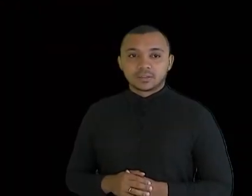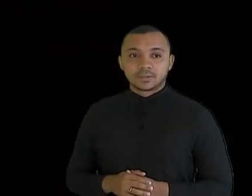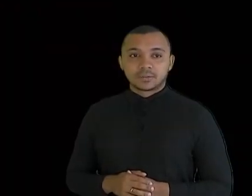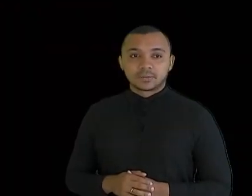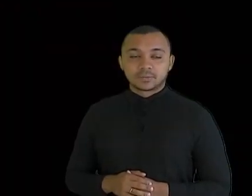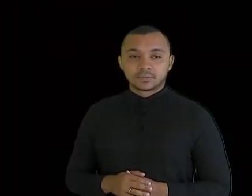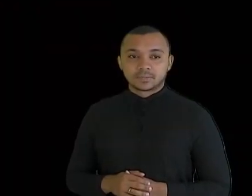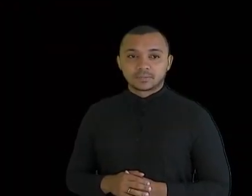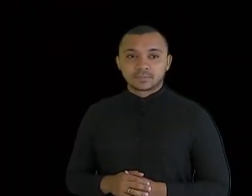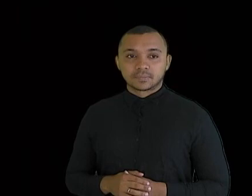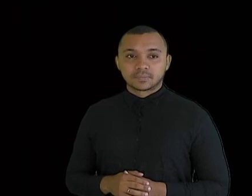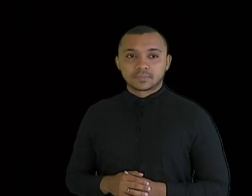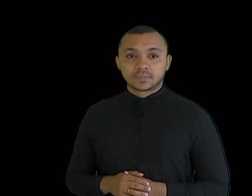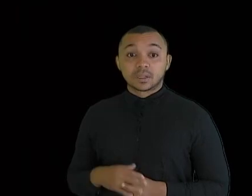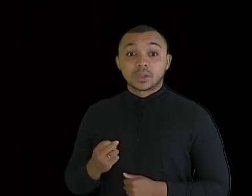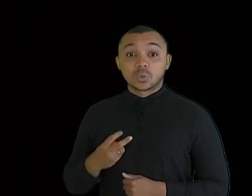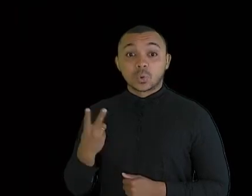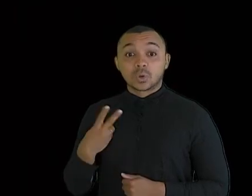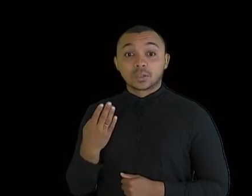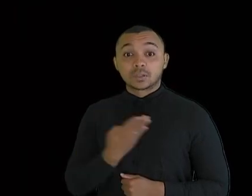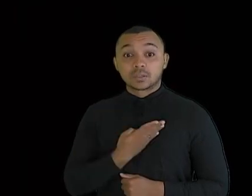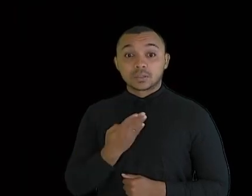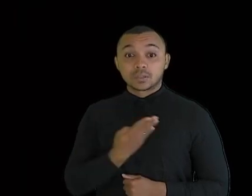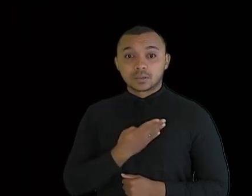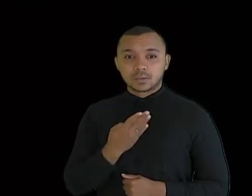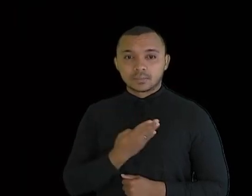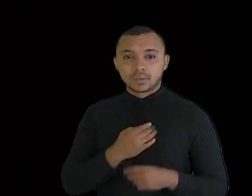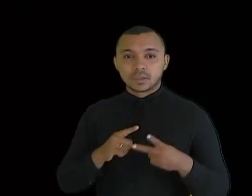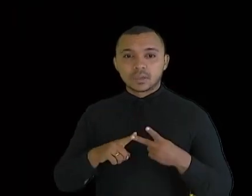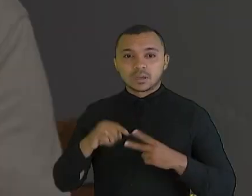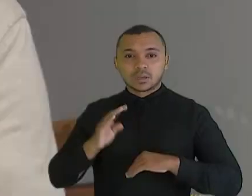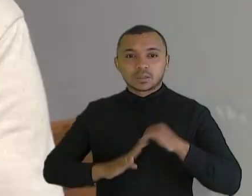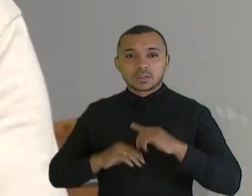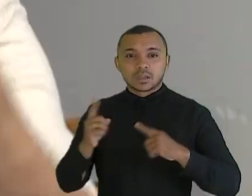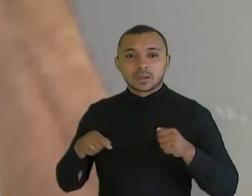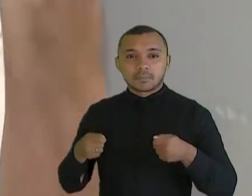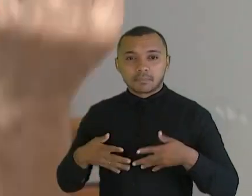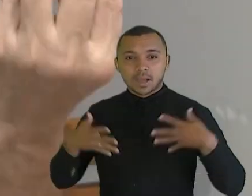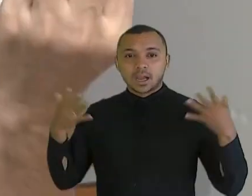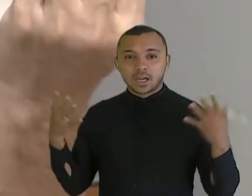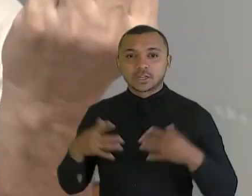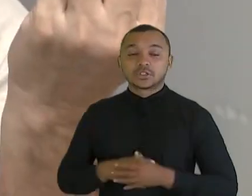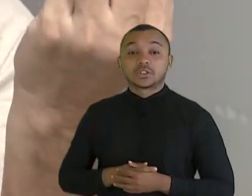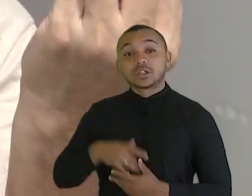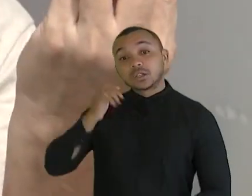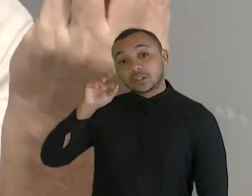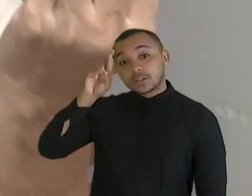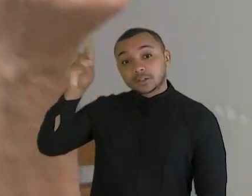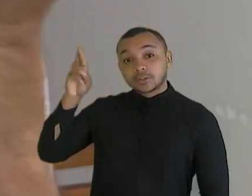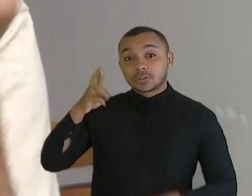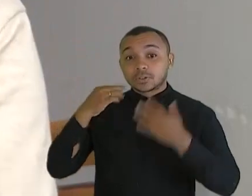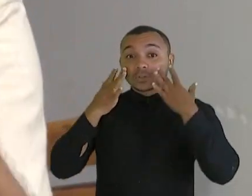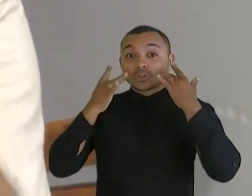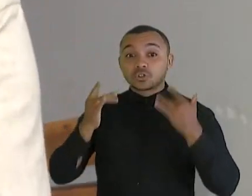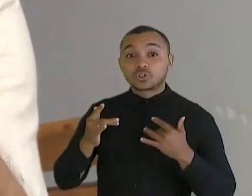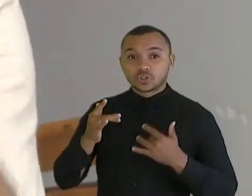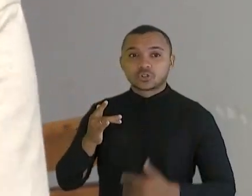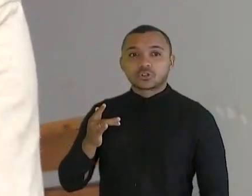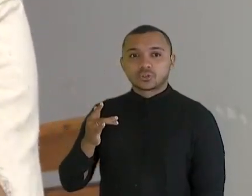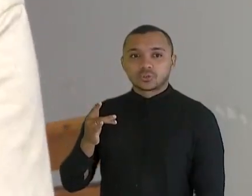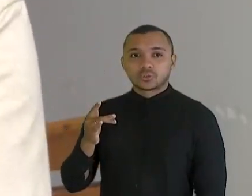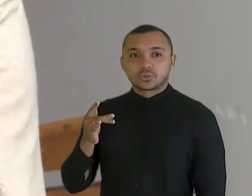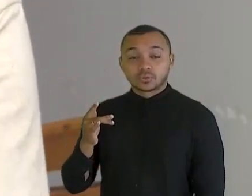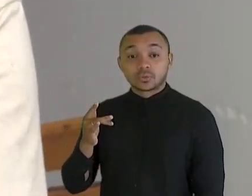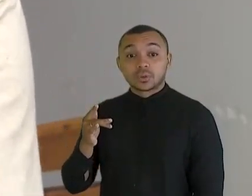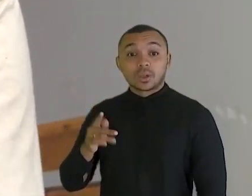São dois amigos, um ator transformista, que faz a Mary, e um diretor de teatro, que é um grande diretor de